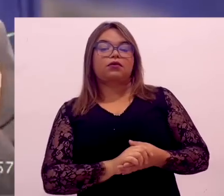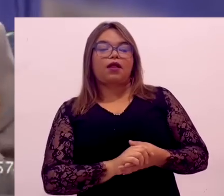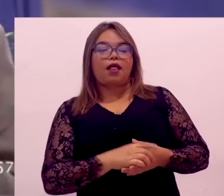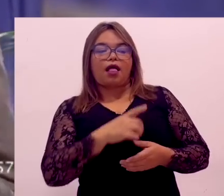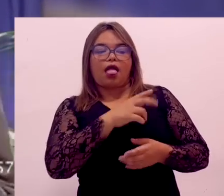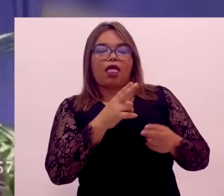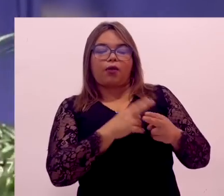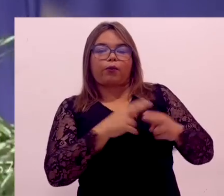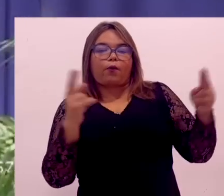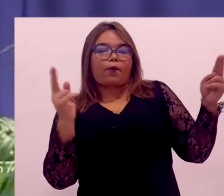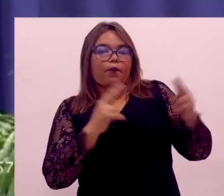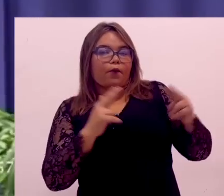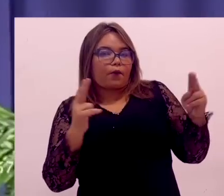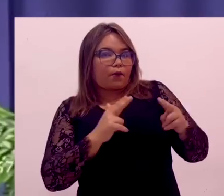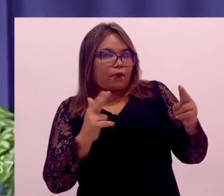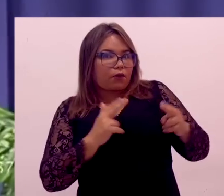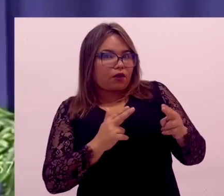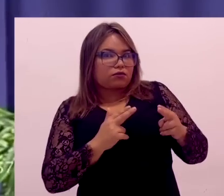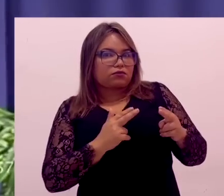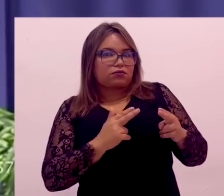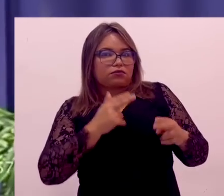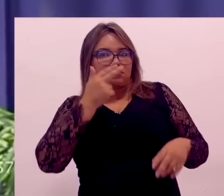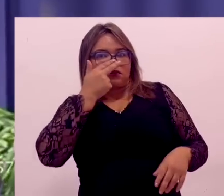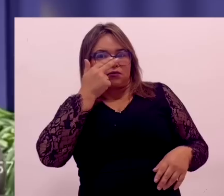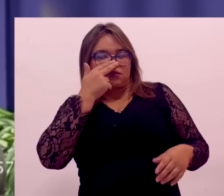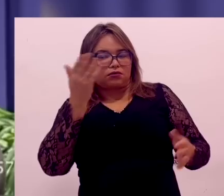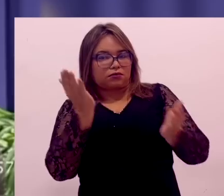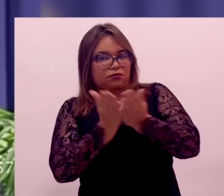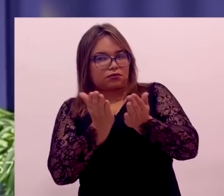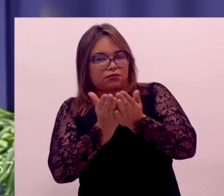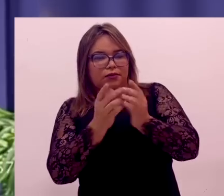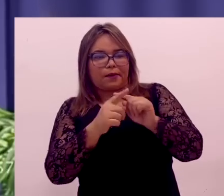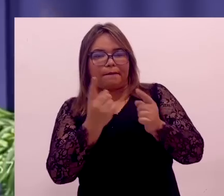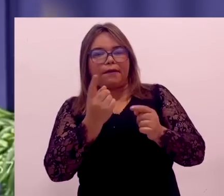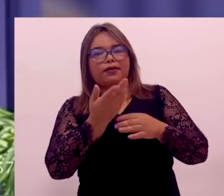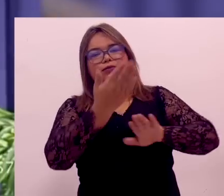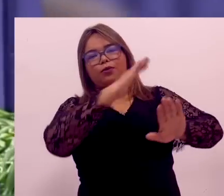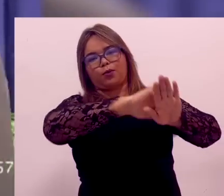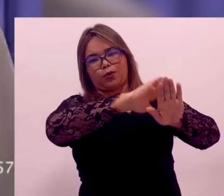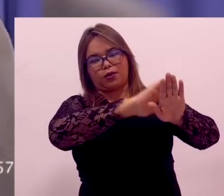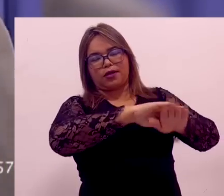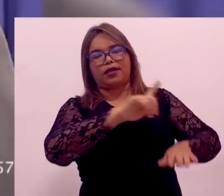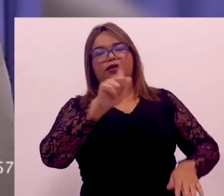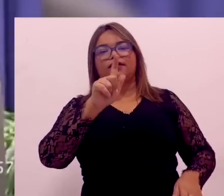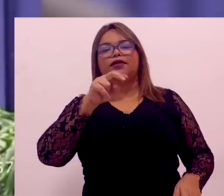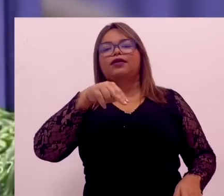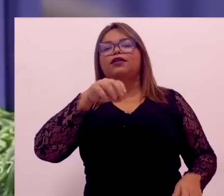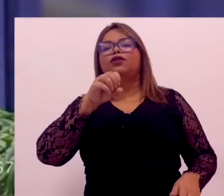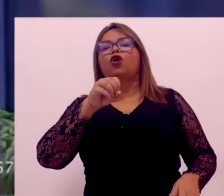Assim, um disfarce de cristianismo cobria o gnosticismo.